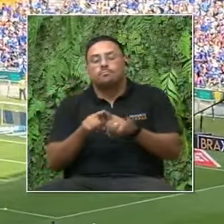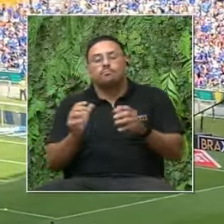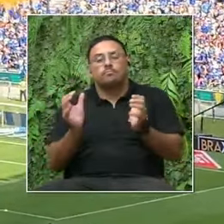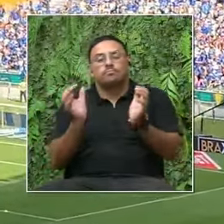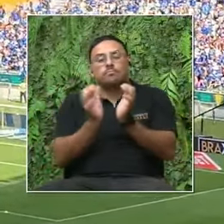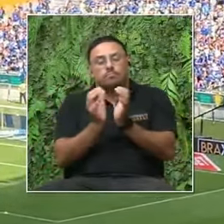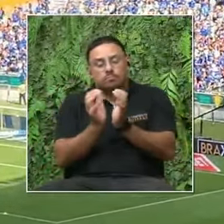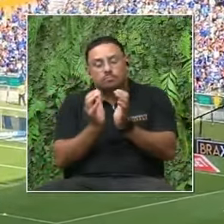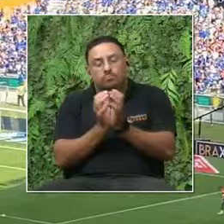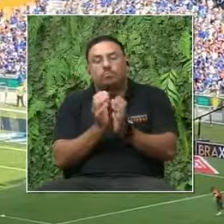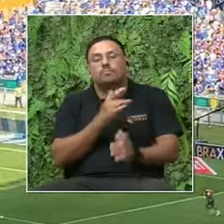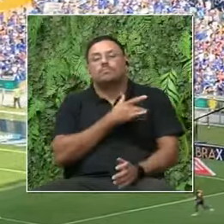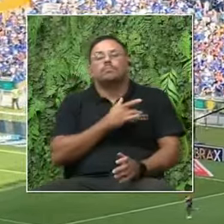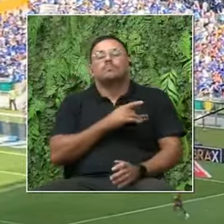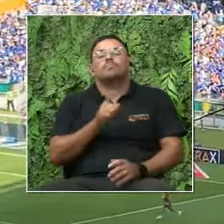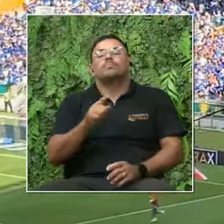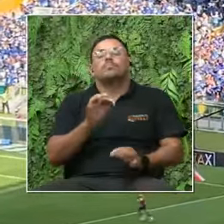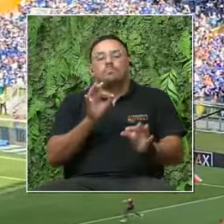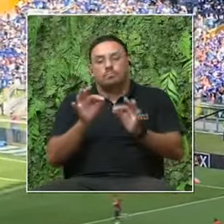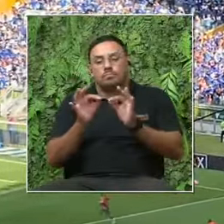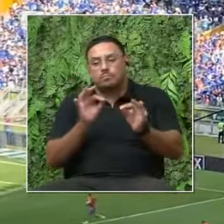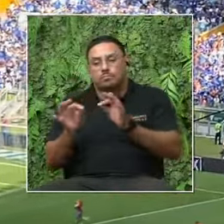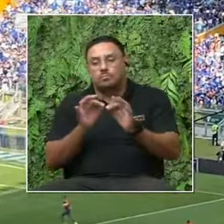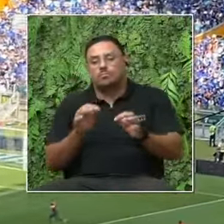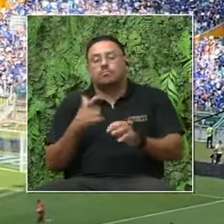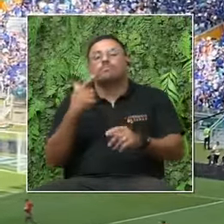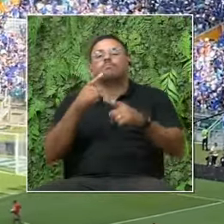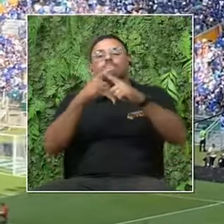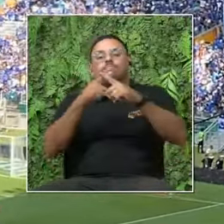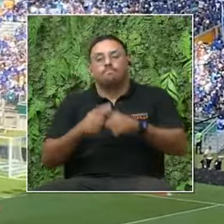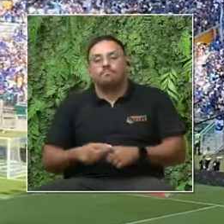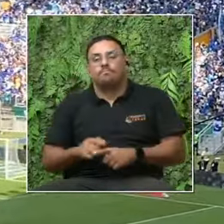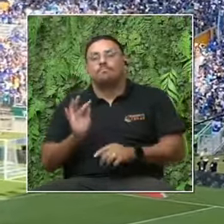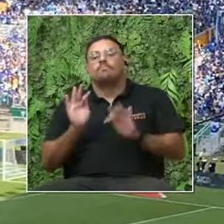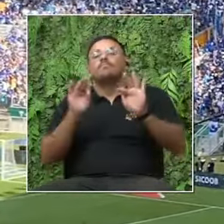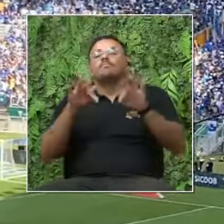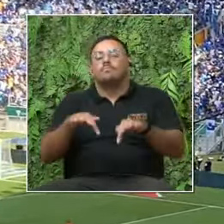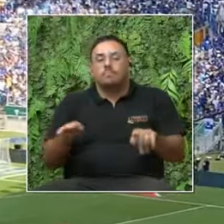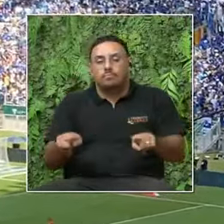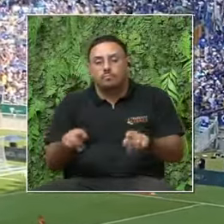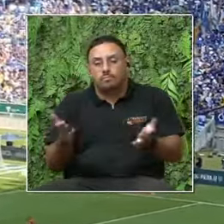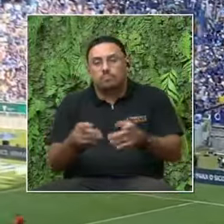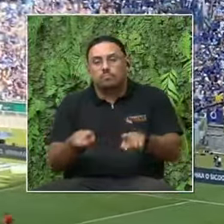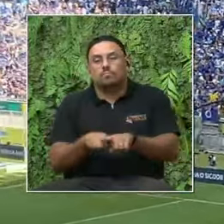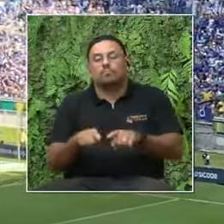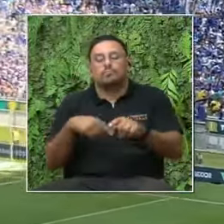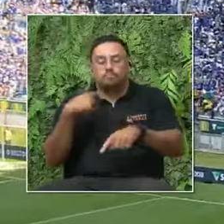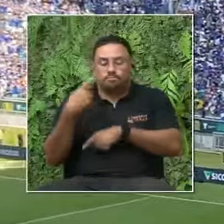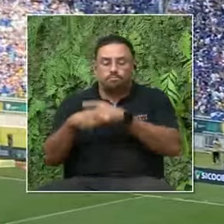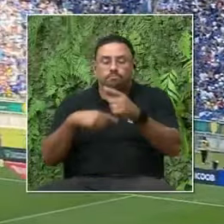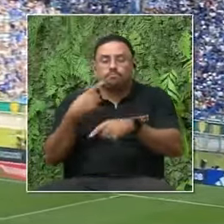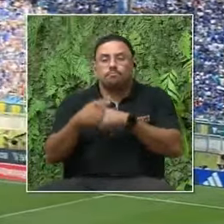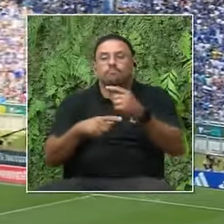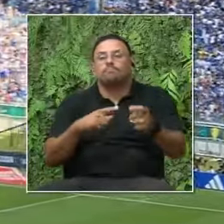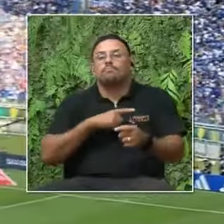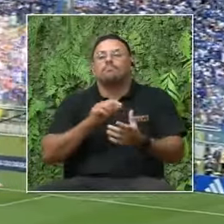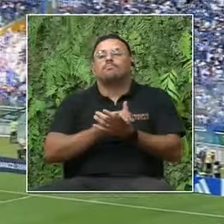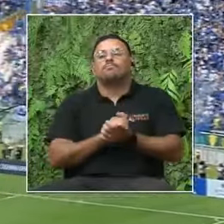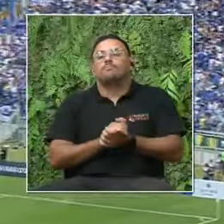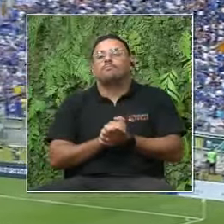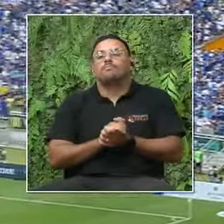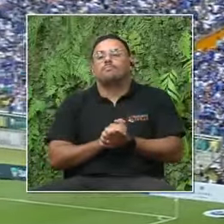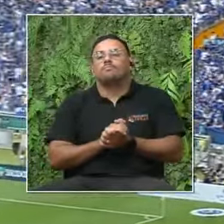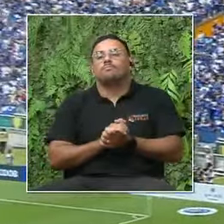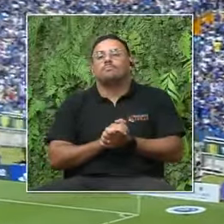grupo do Cruzeiro que segundo ele tá preparado para as competições né pra final hoje também e pra sequência que o Cruzeiro tem aí